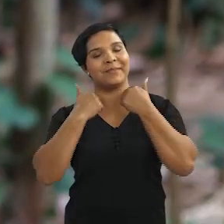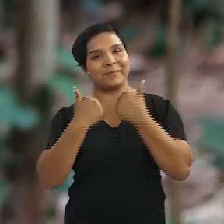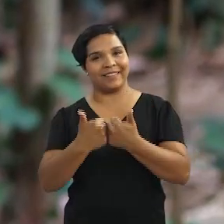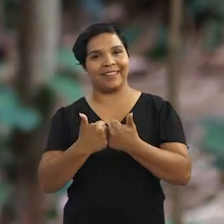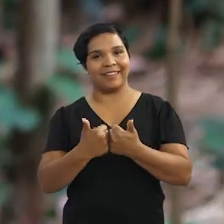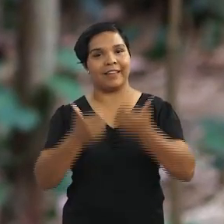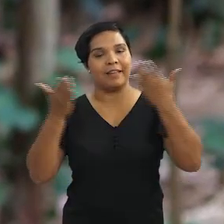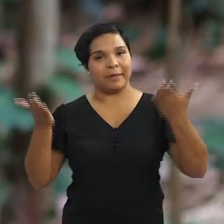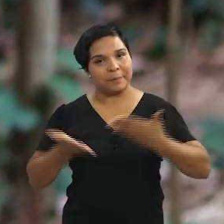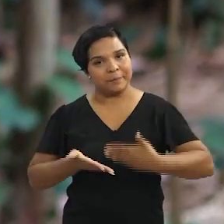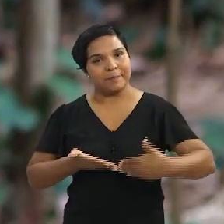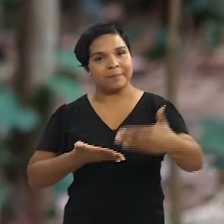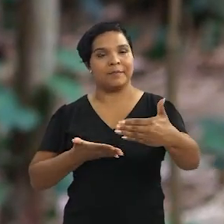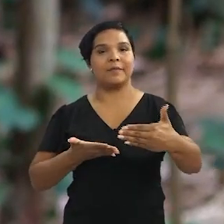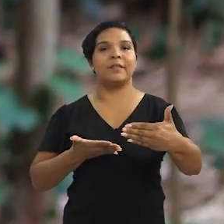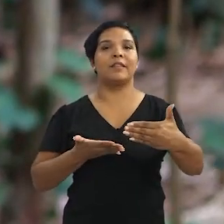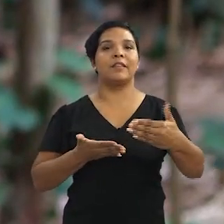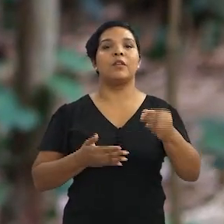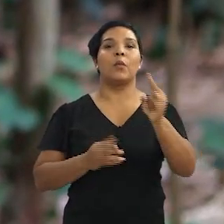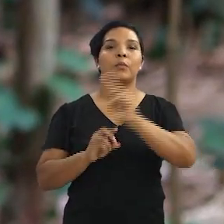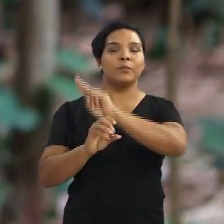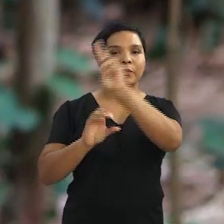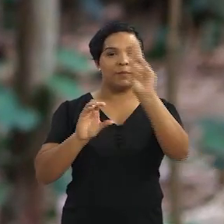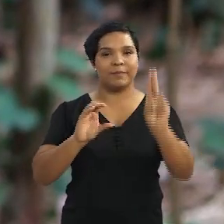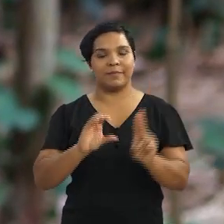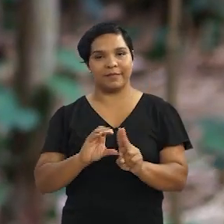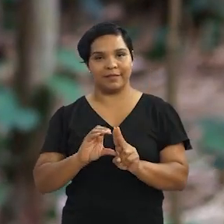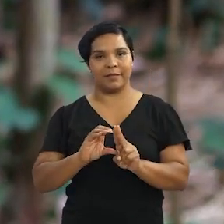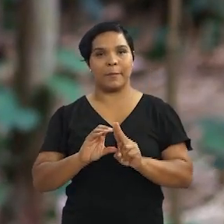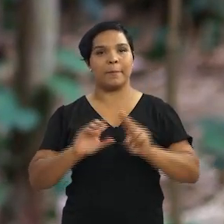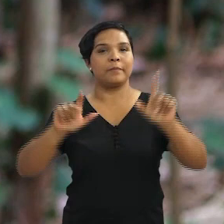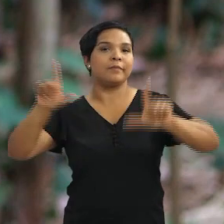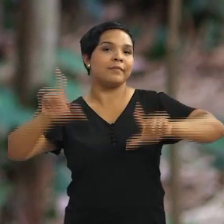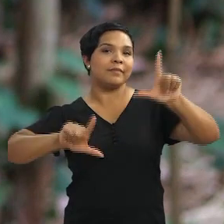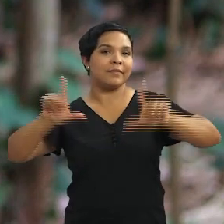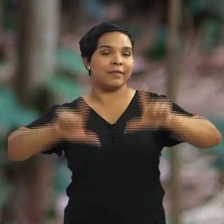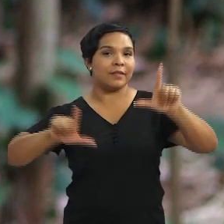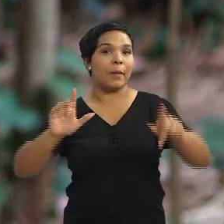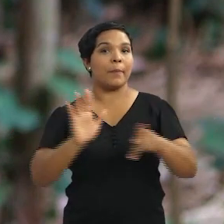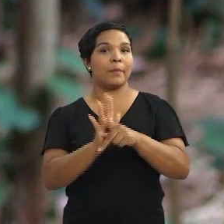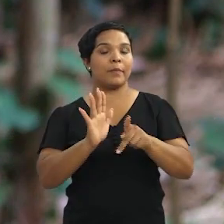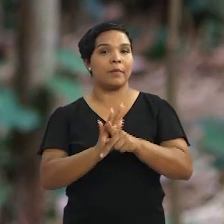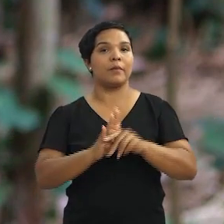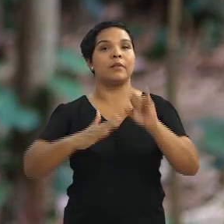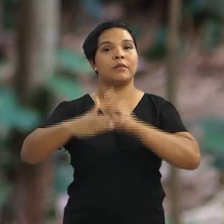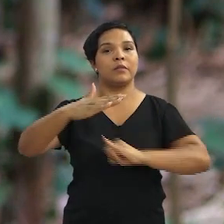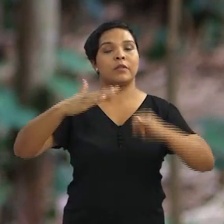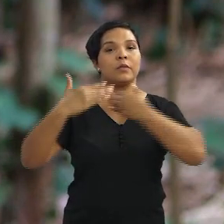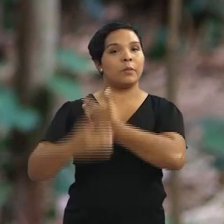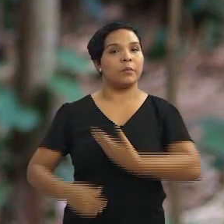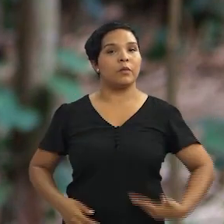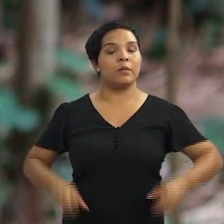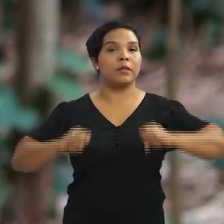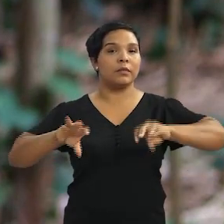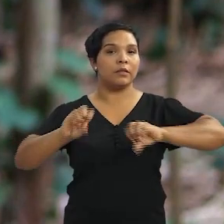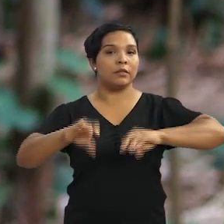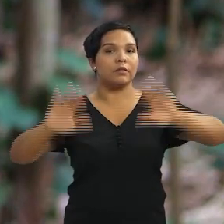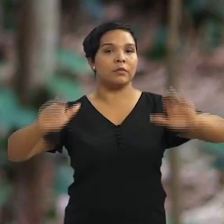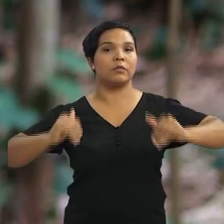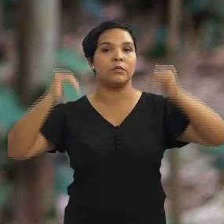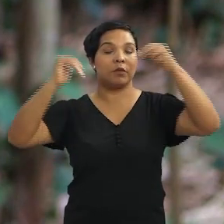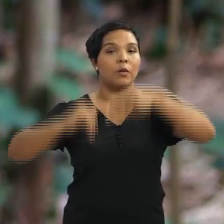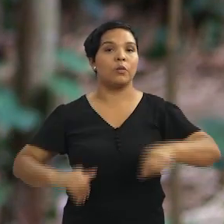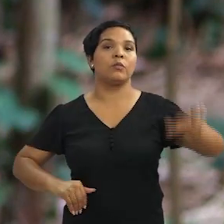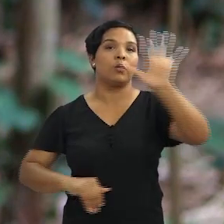Olá, tudo bem? A partir de agora começa mais um Universiência, um programa feito por TVs e instituições públicas de ensino